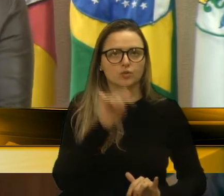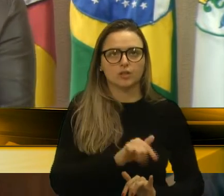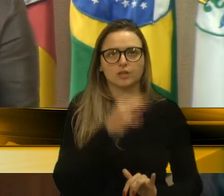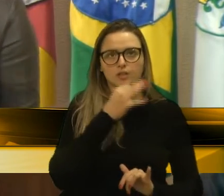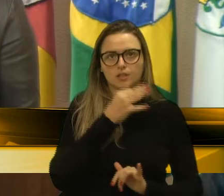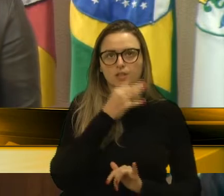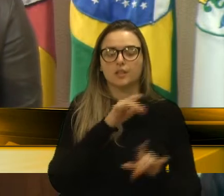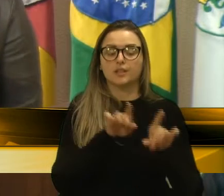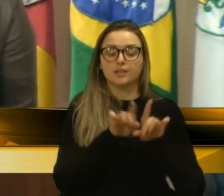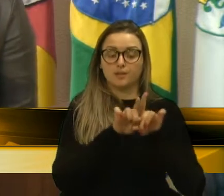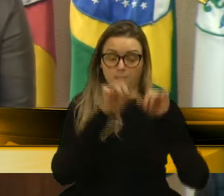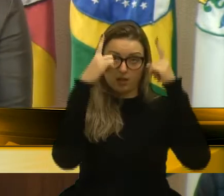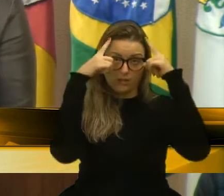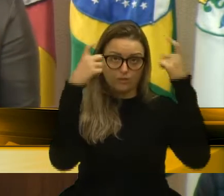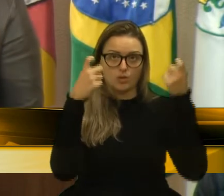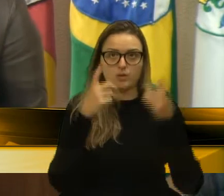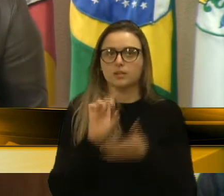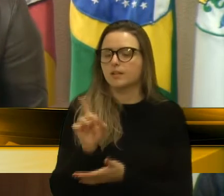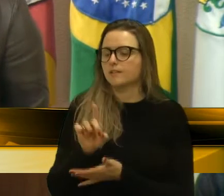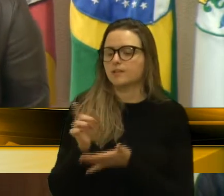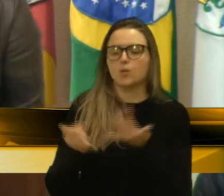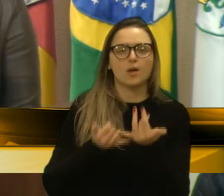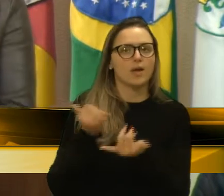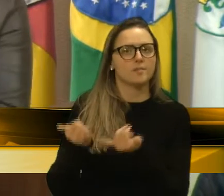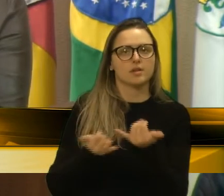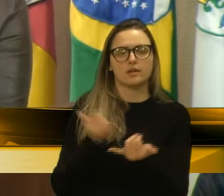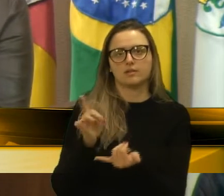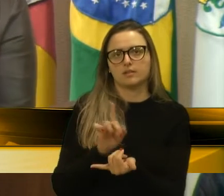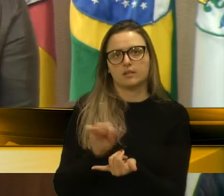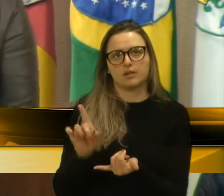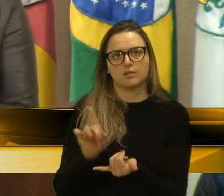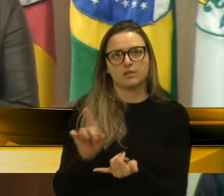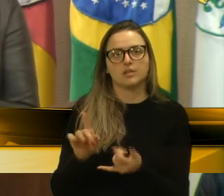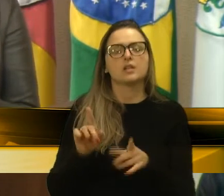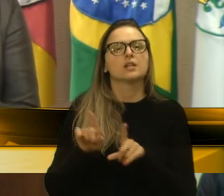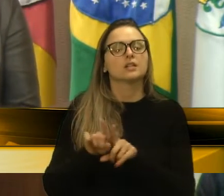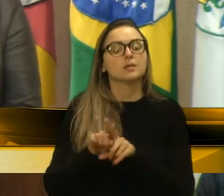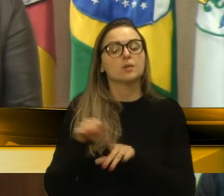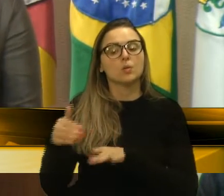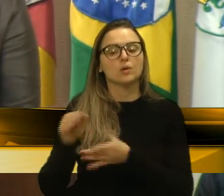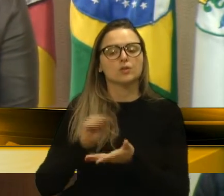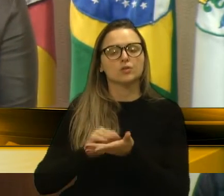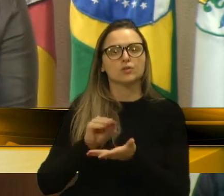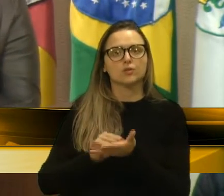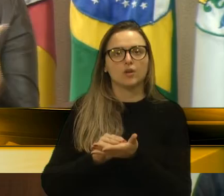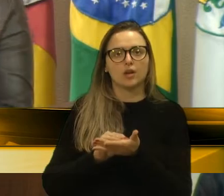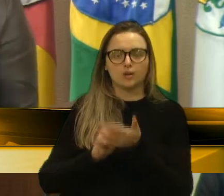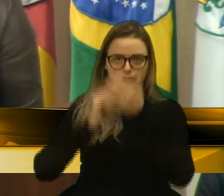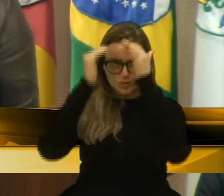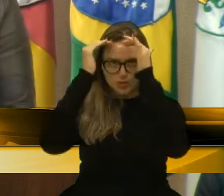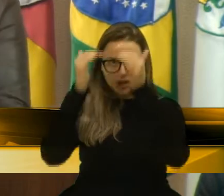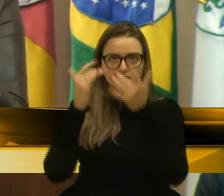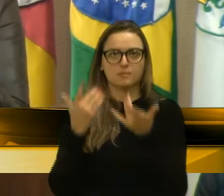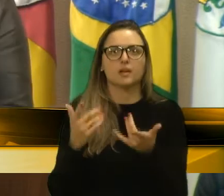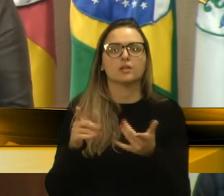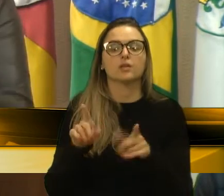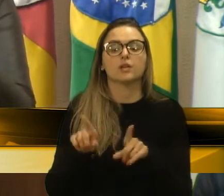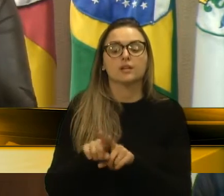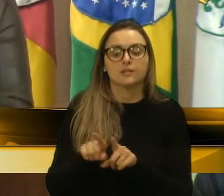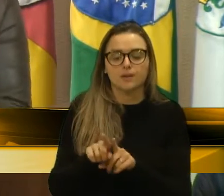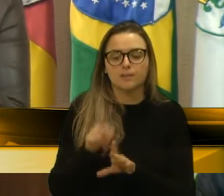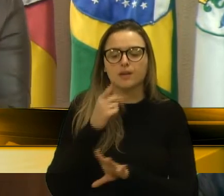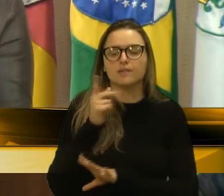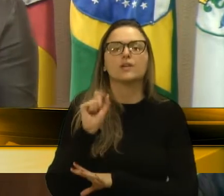sofre violência. Então, isso não é brincadeira. E quando se desrespeita essas pessoas de uma forma institucionalizada, você reforça